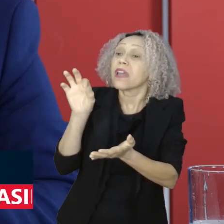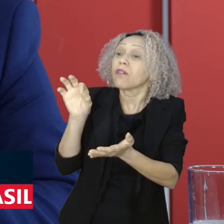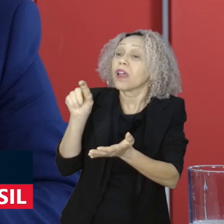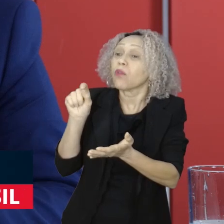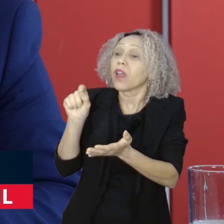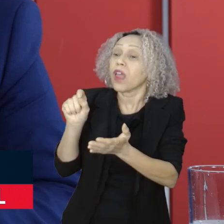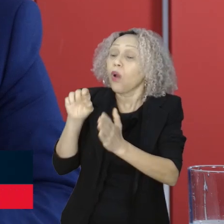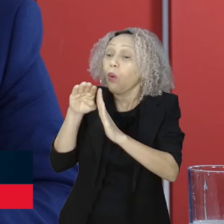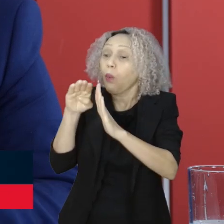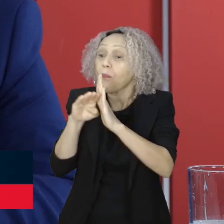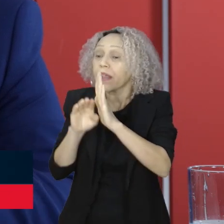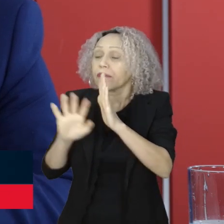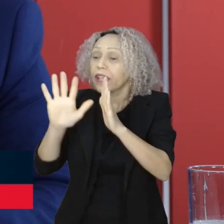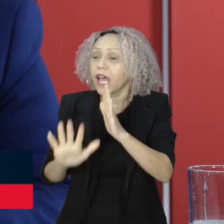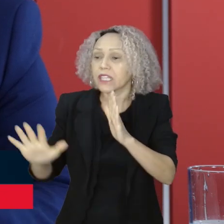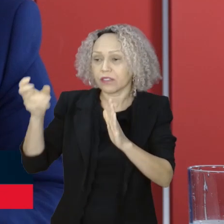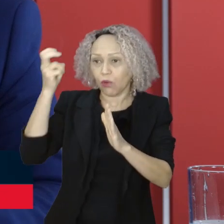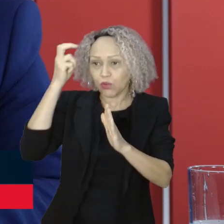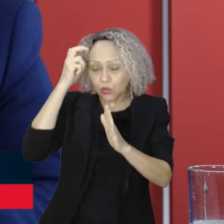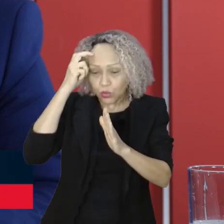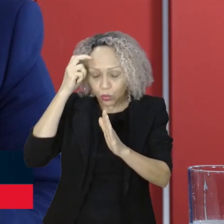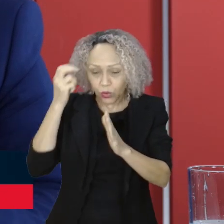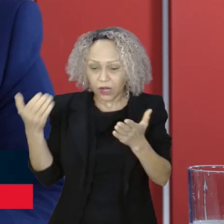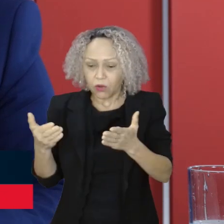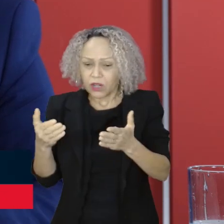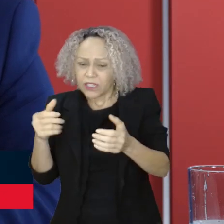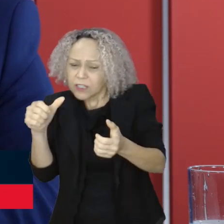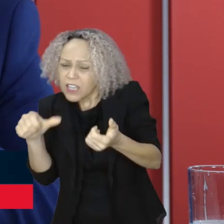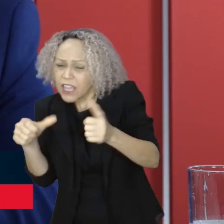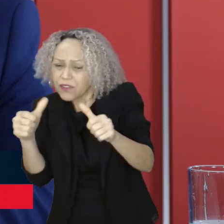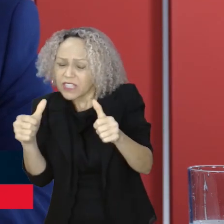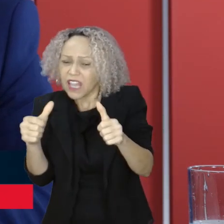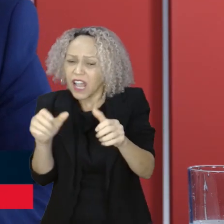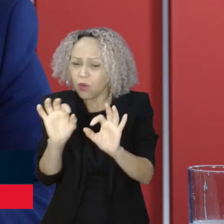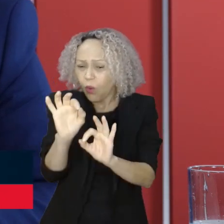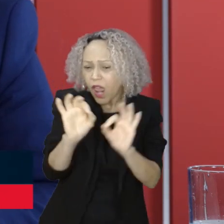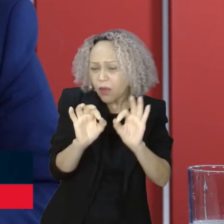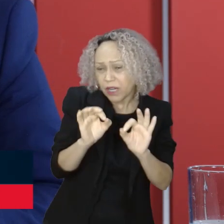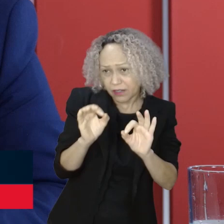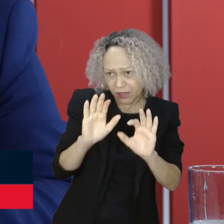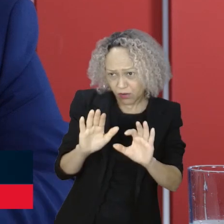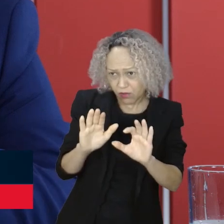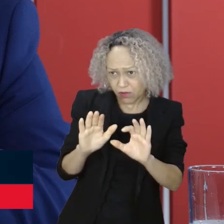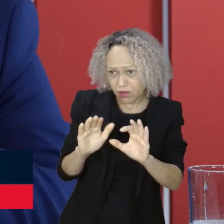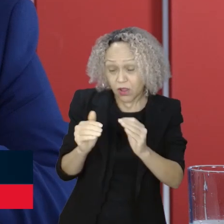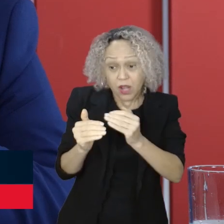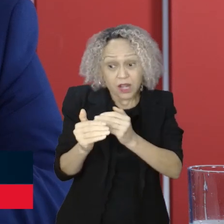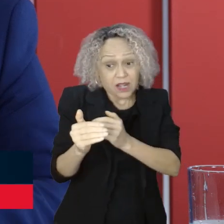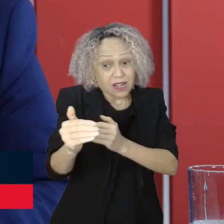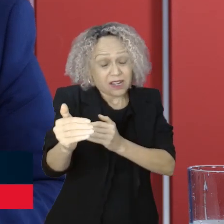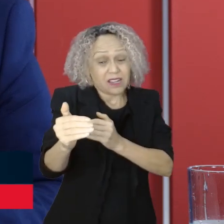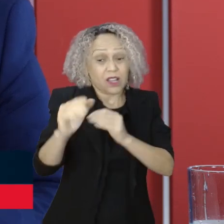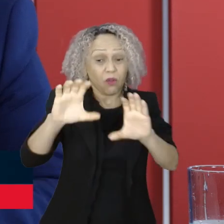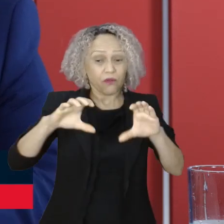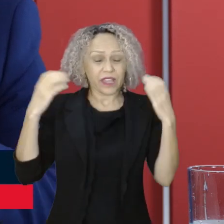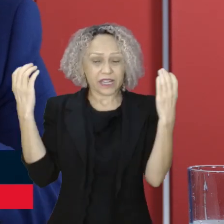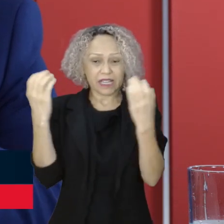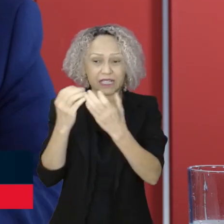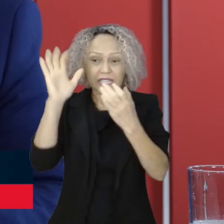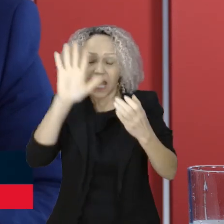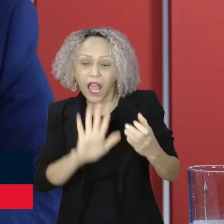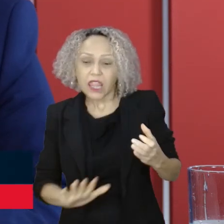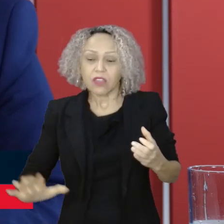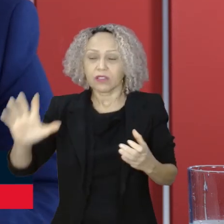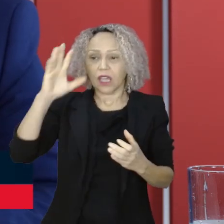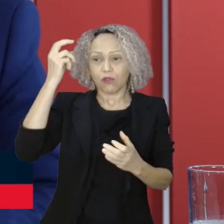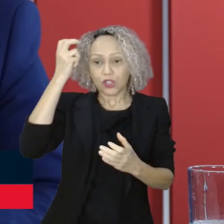agora está sendo revisado, reelaborado na Conferência Nacional de Cultura. Nós vamos fazer uma conferência em